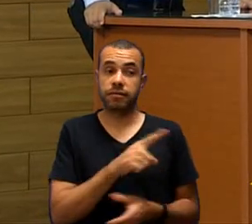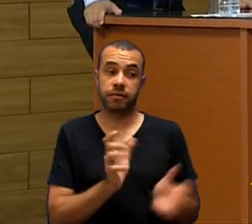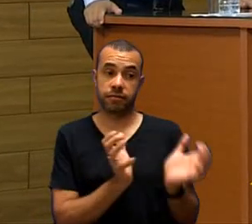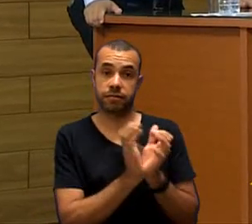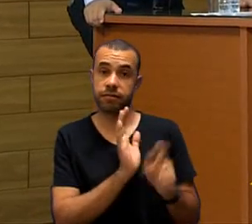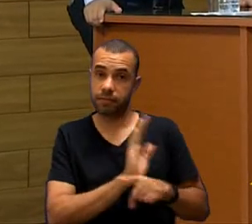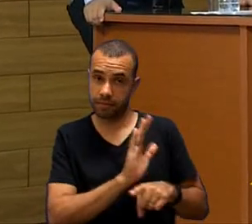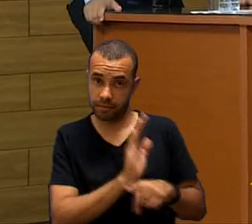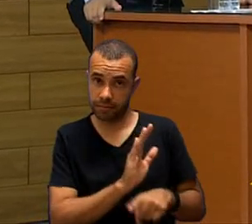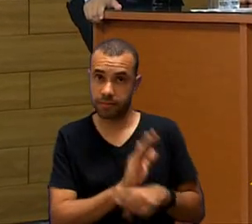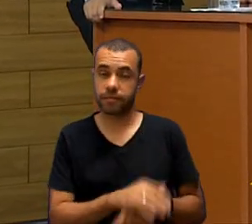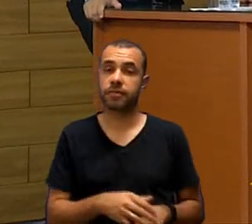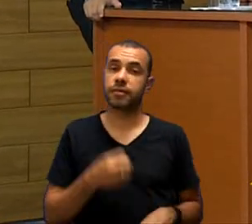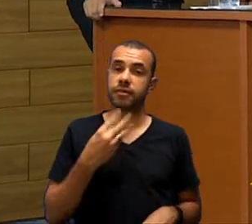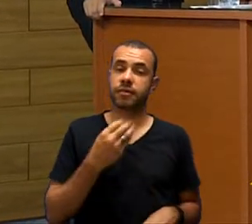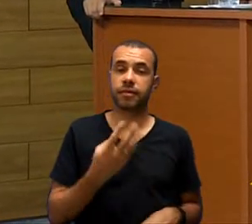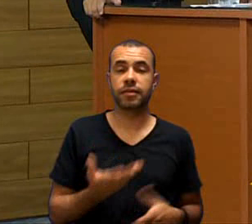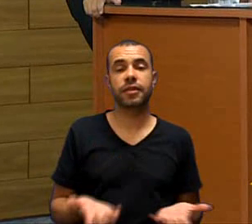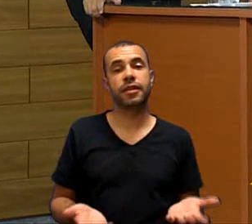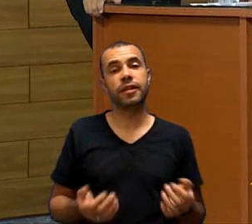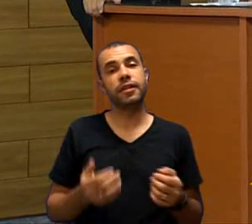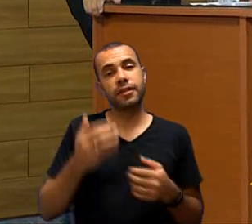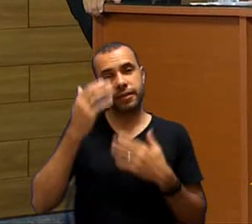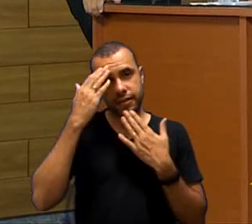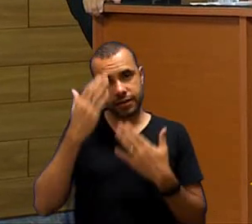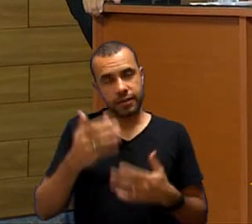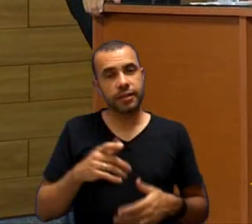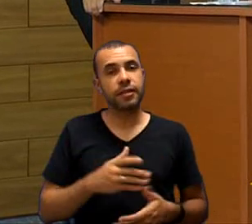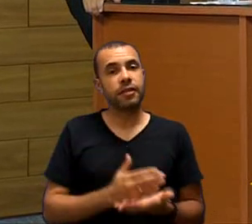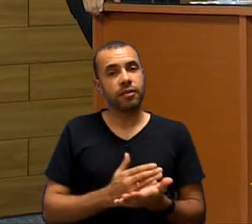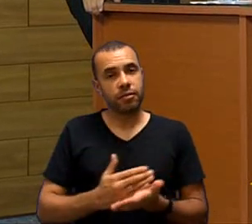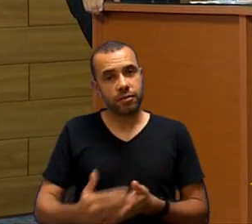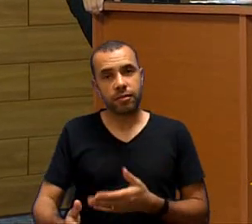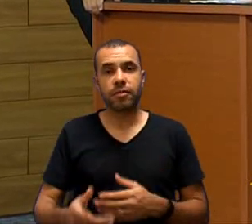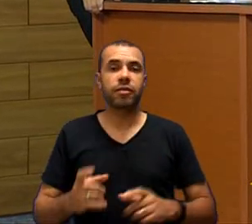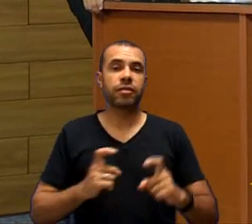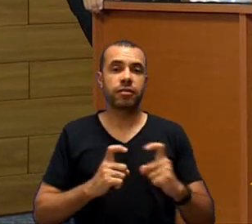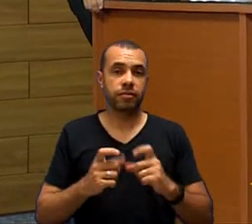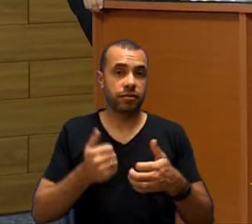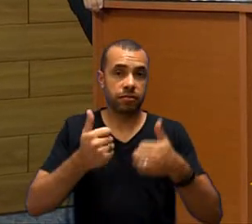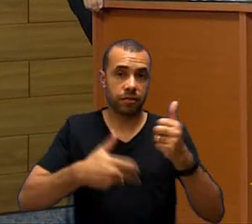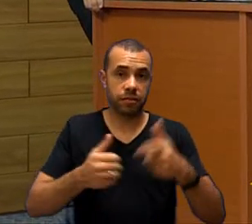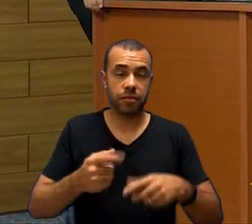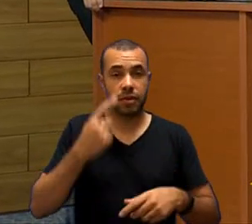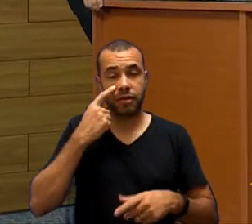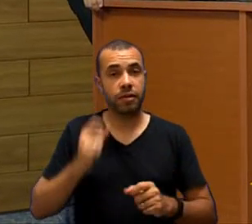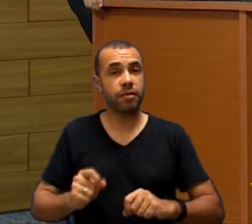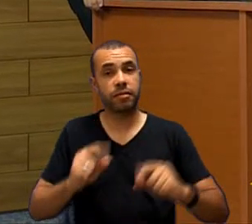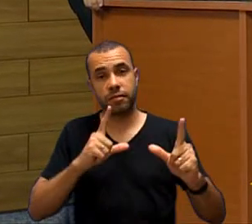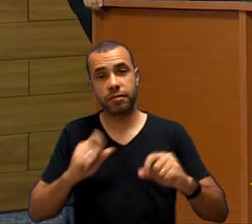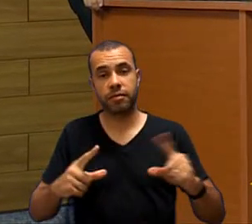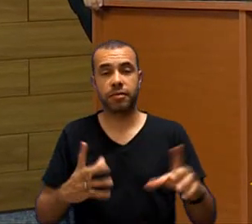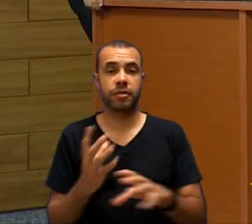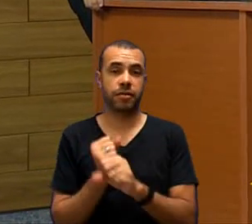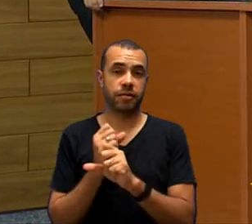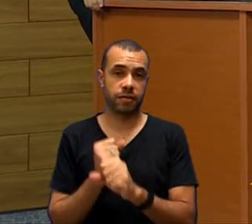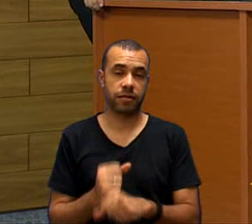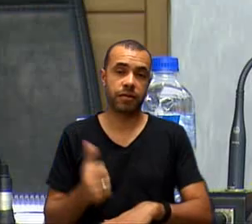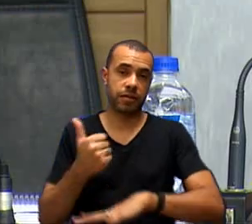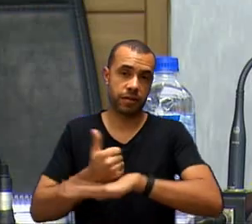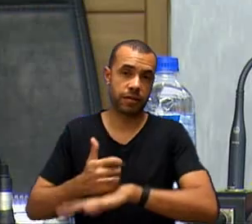ele. Obrigado pela presença. Já abro já para que vocês possam fazer a apresentação do orçamento da Secretaria